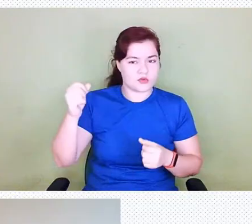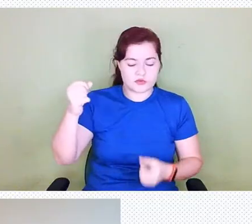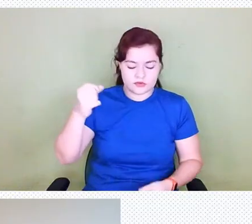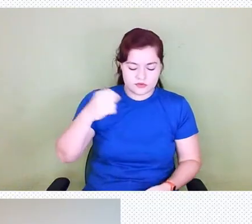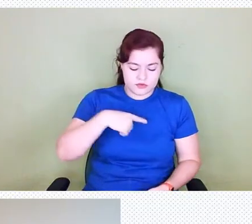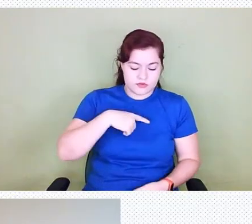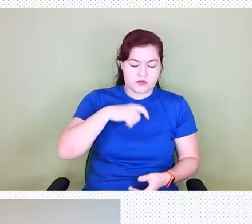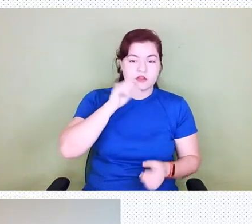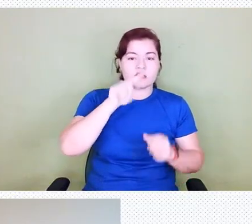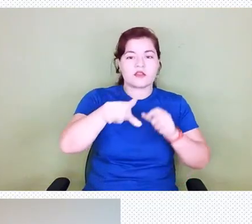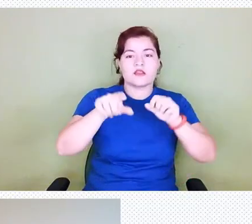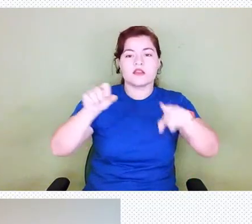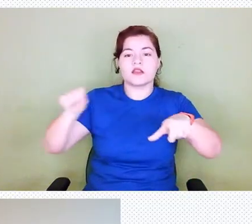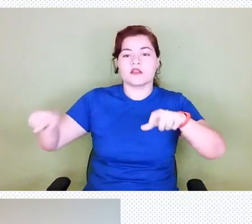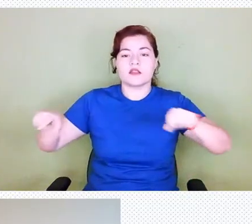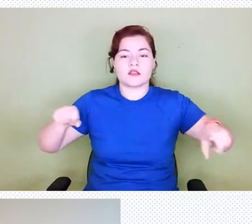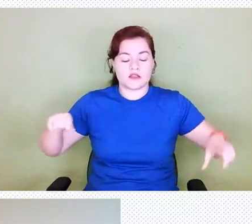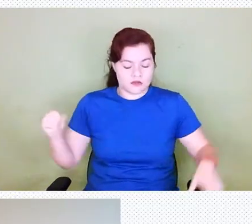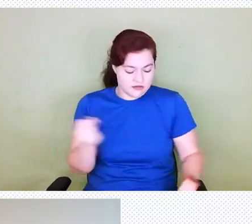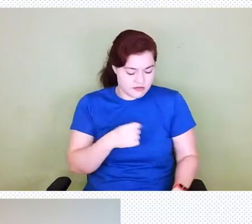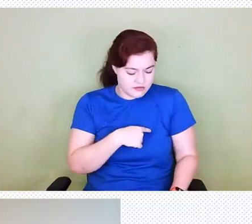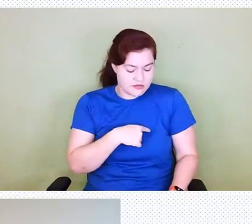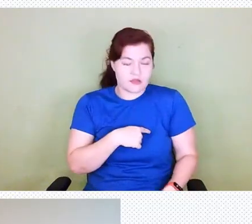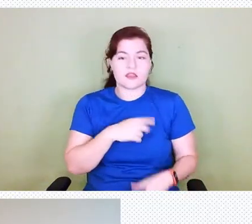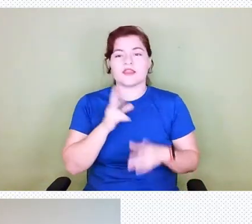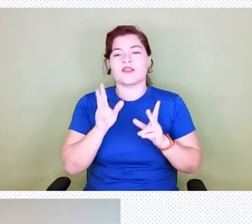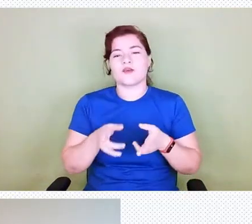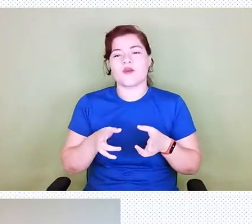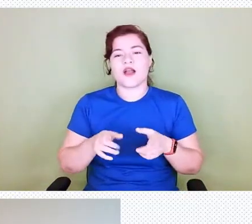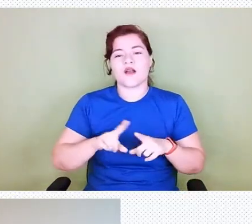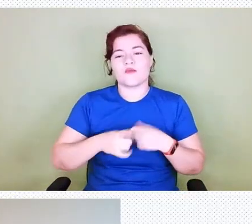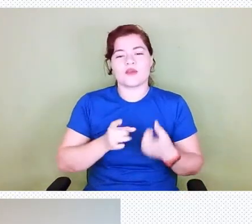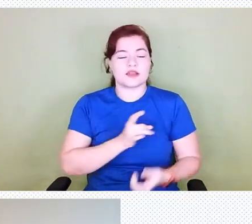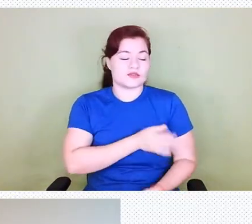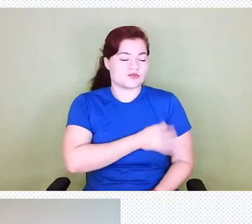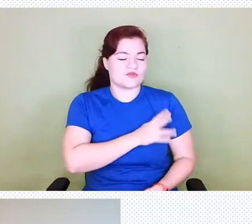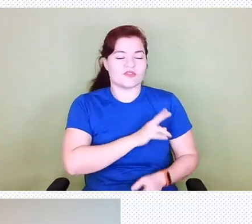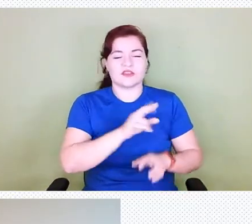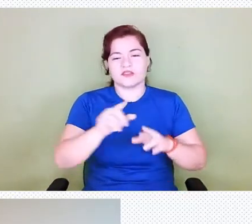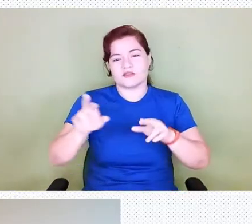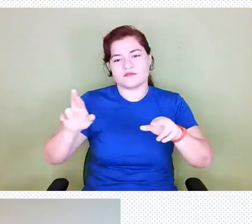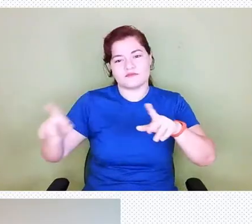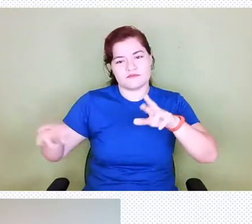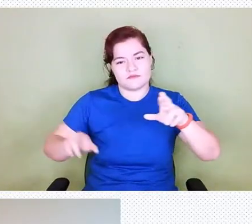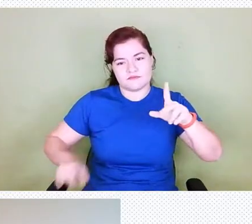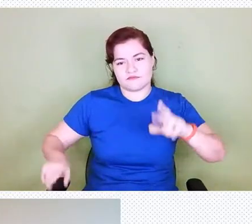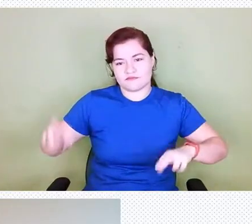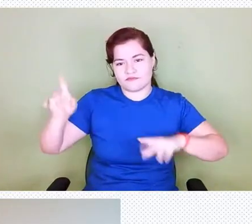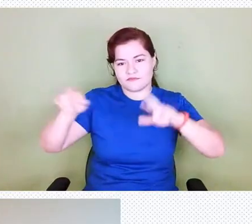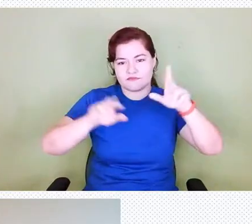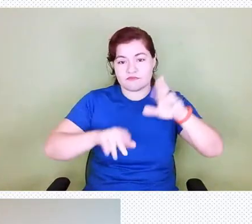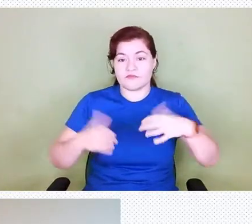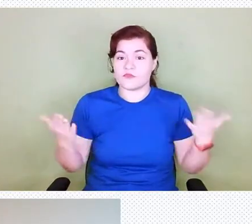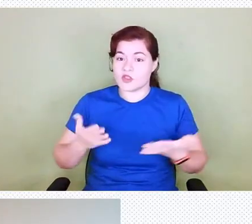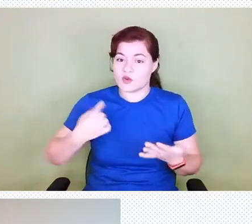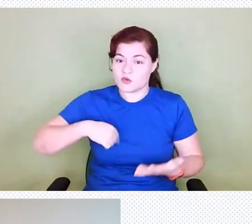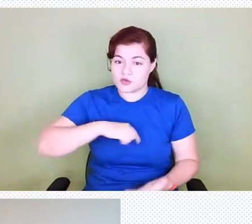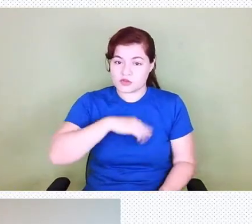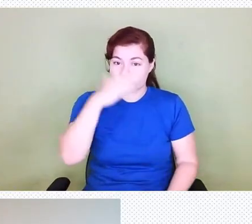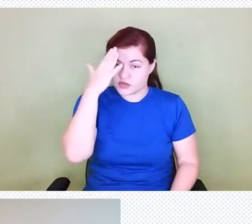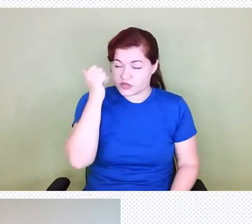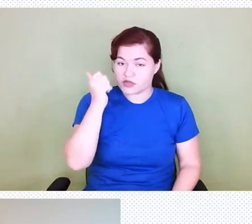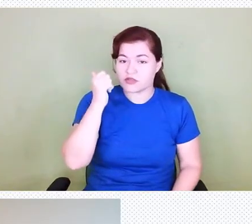mensagem. Mas a diferença está no coração de cada um. Hoje, nós